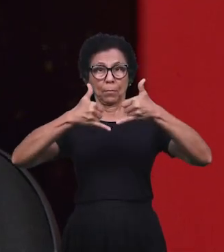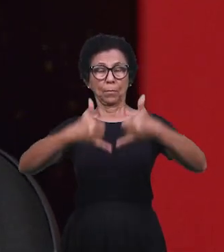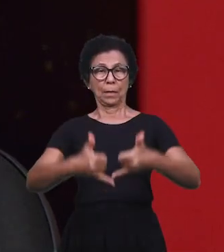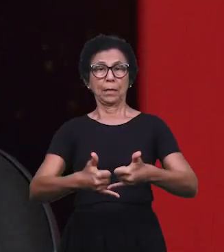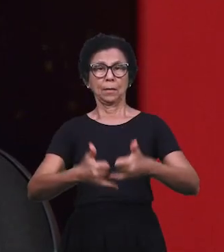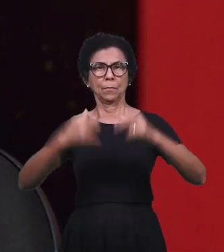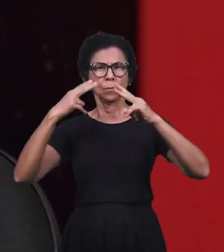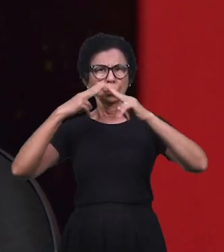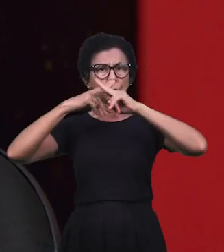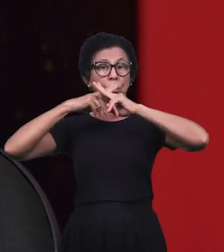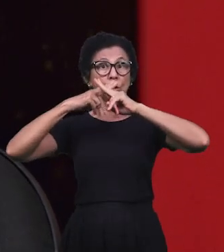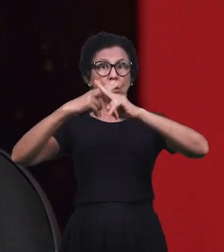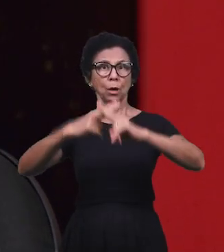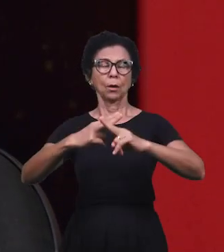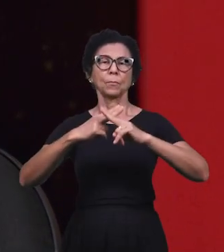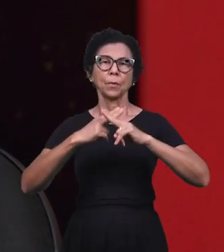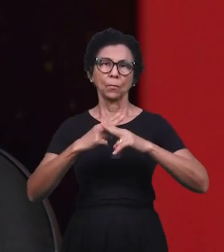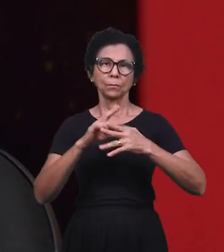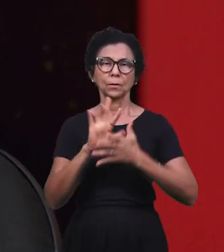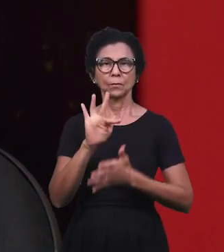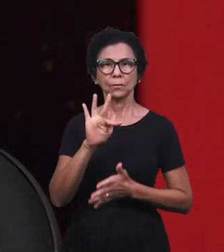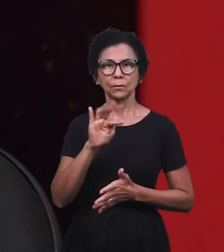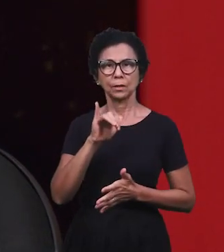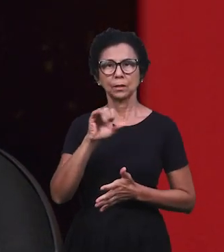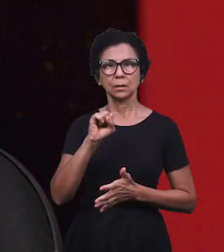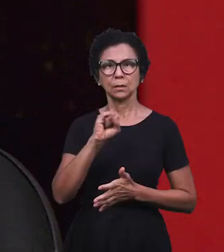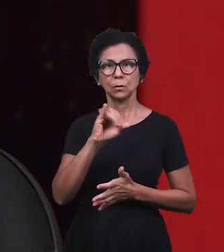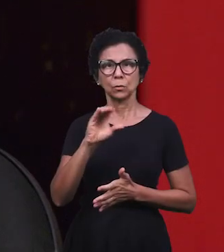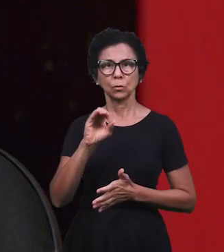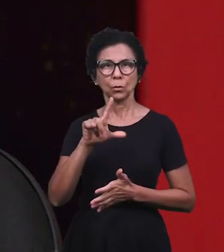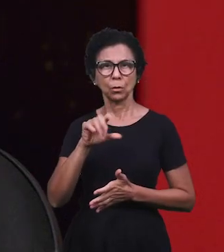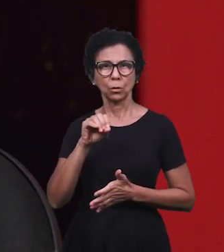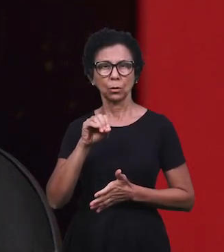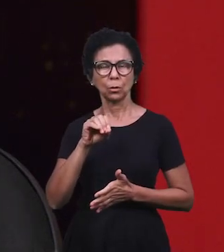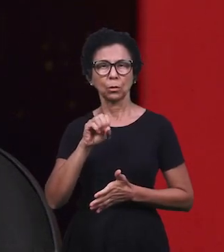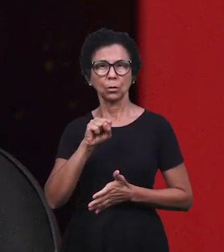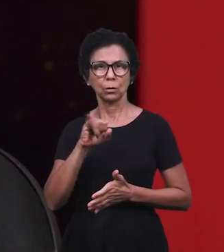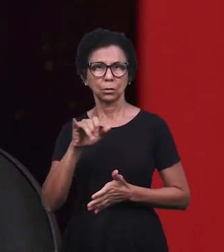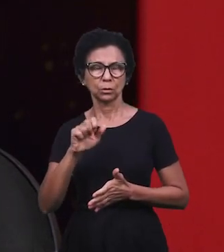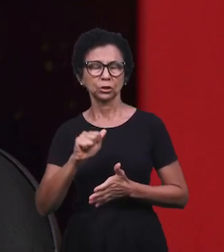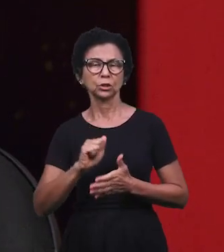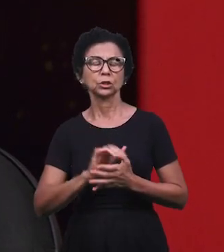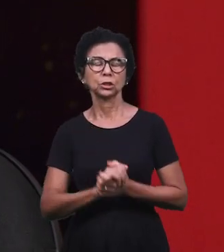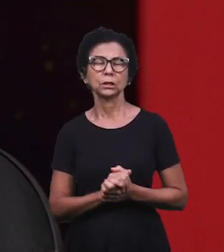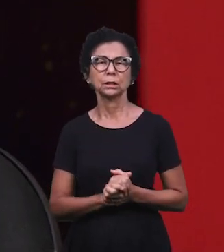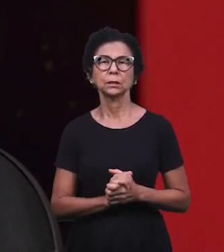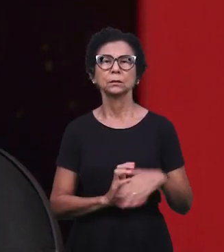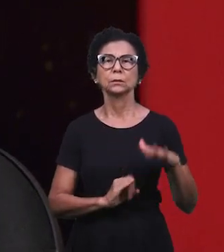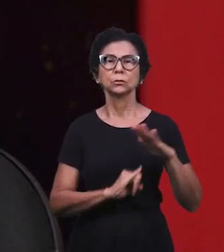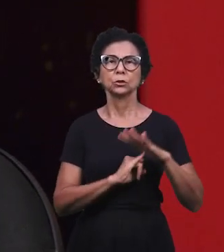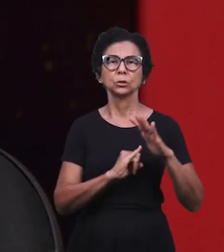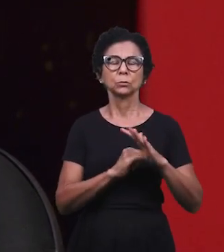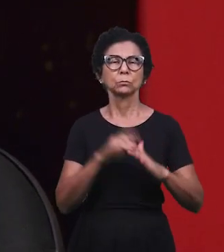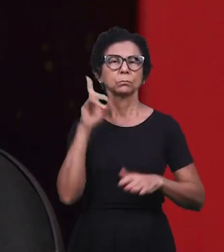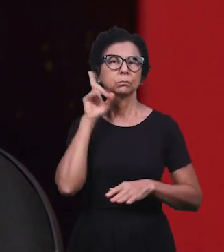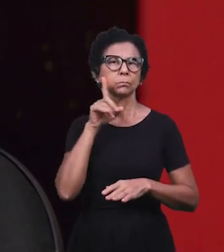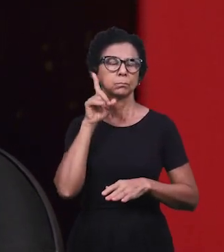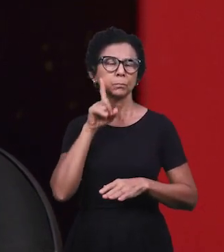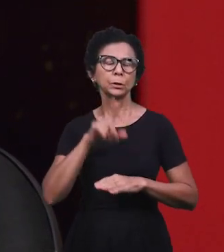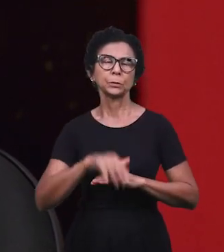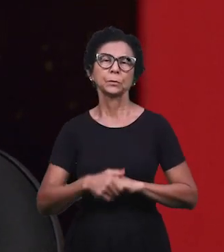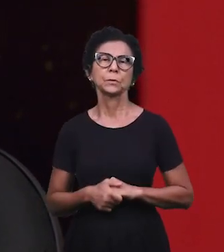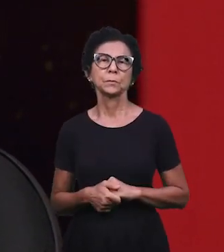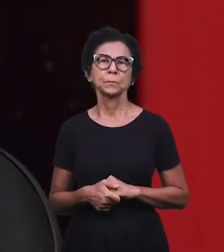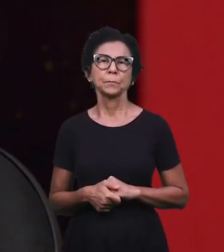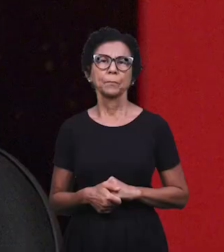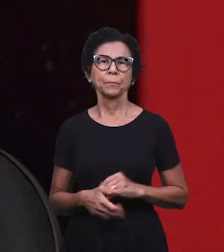de 2012. Ele é cofundador do Instituto Gurdon da Universidade de Cambridge.